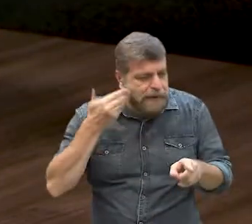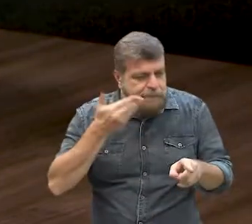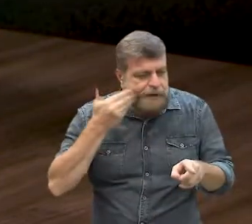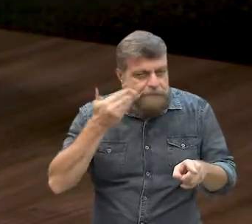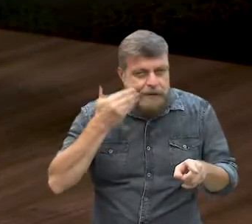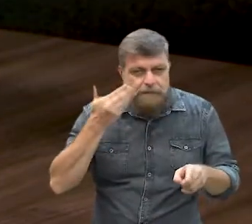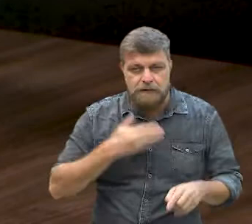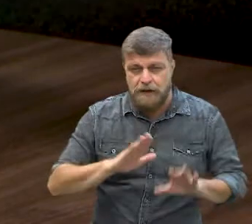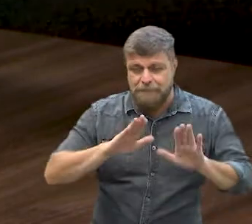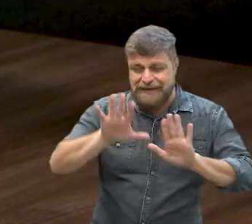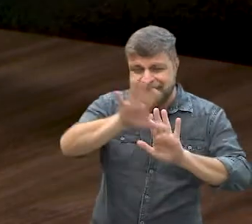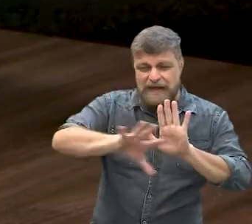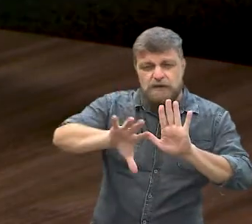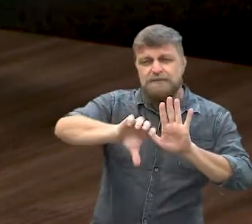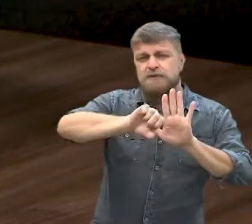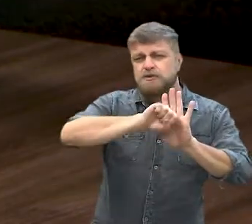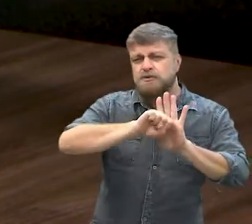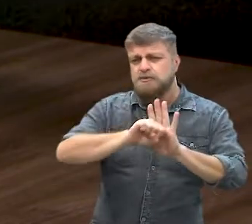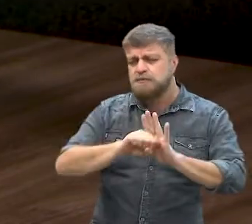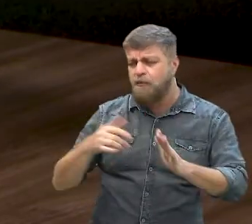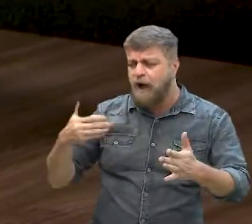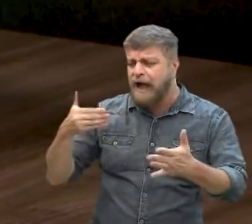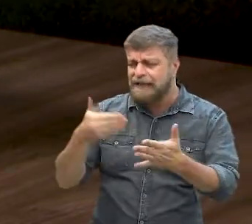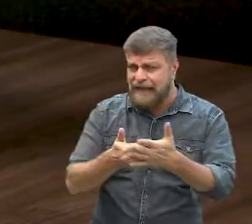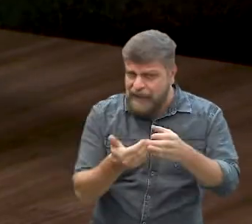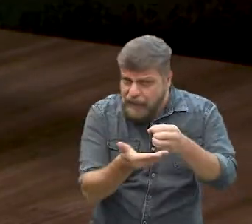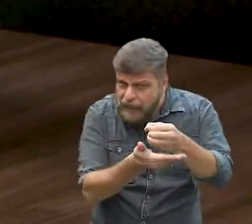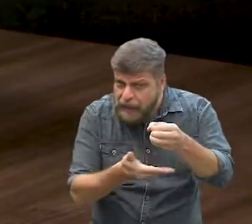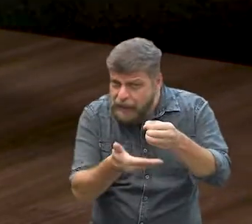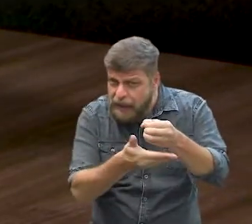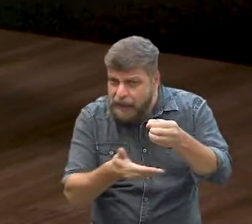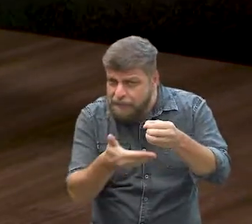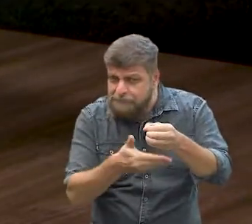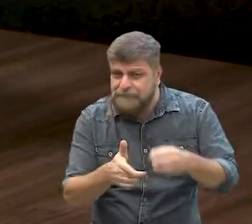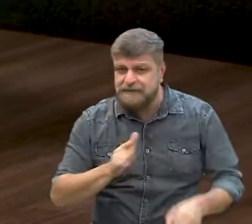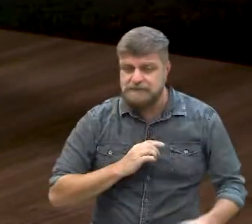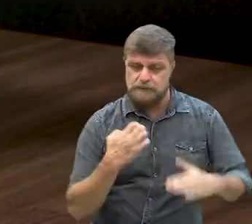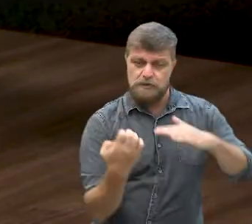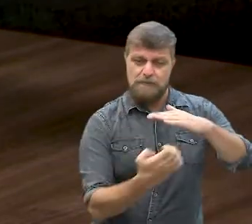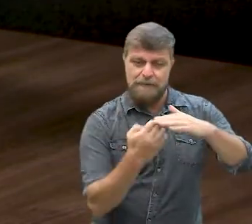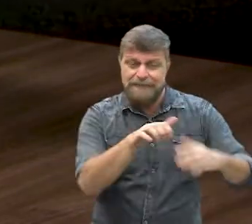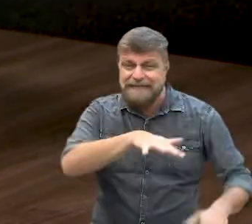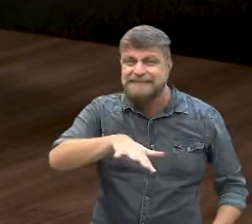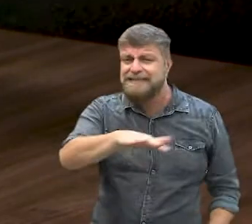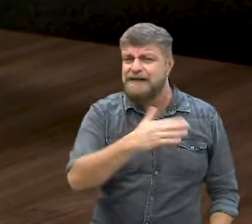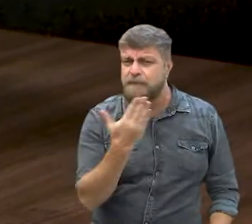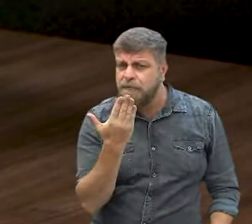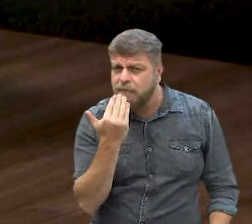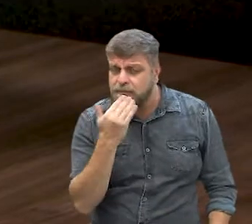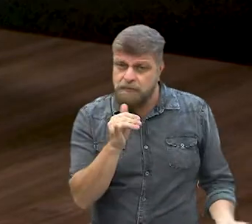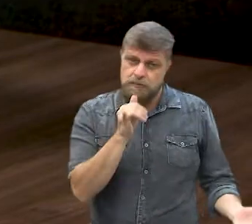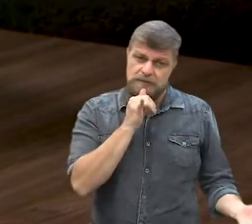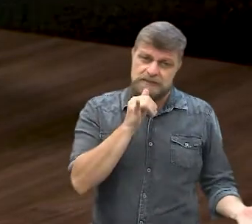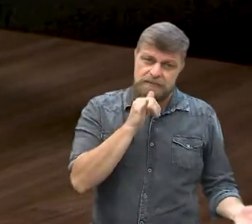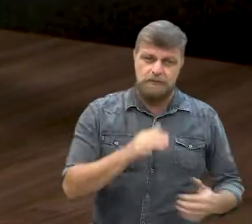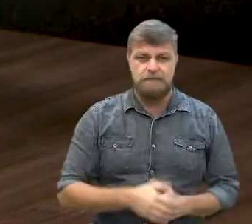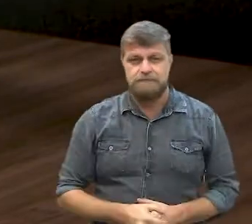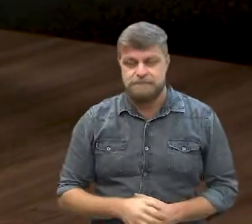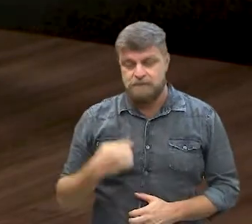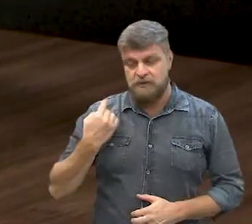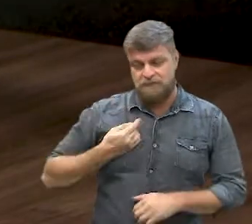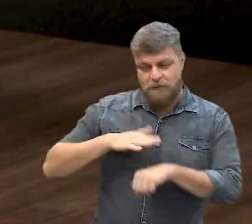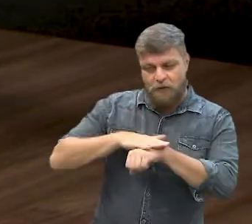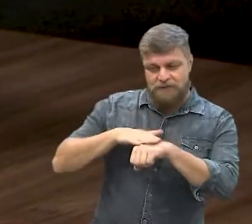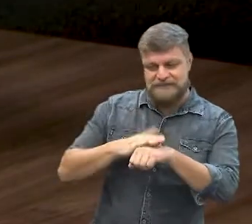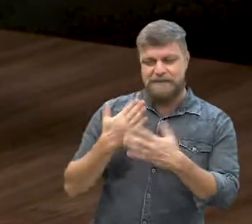que ponto o audiovisual é essencial em um negócio no setor da alimentação, por exemplo? É o que nós